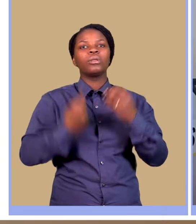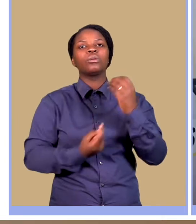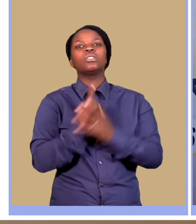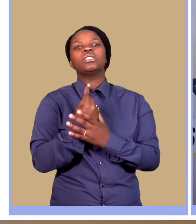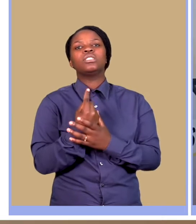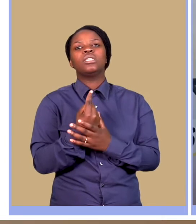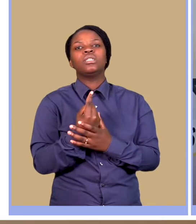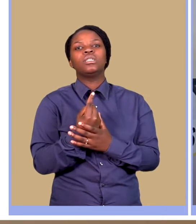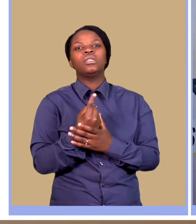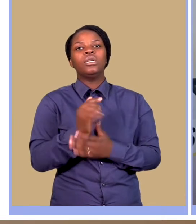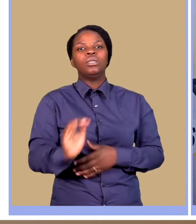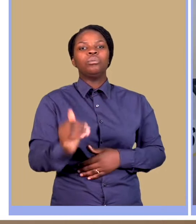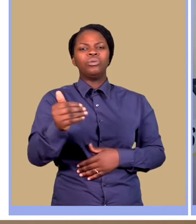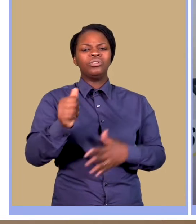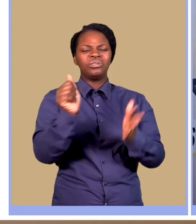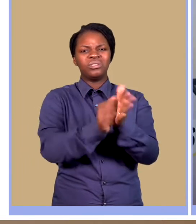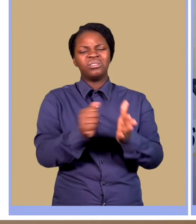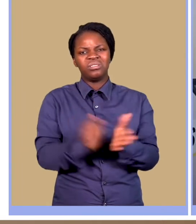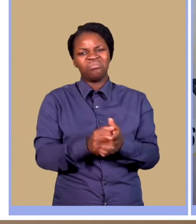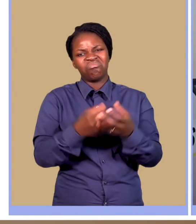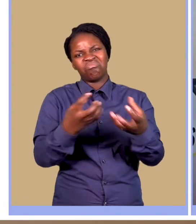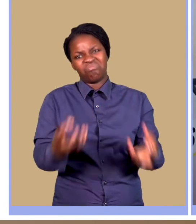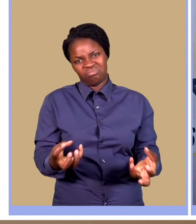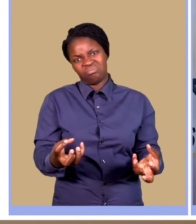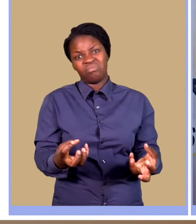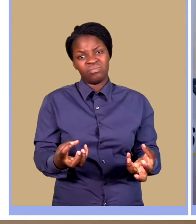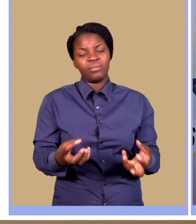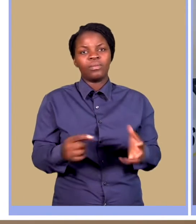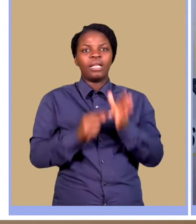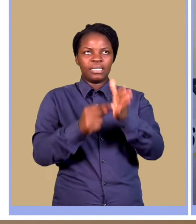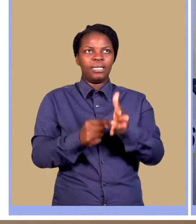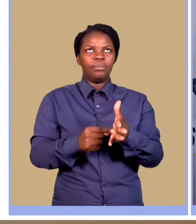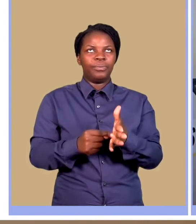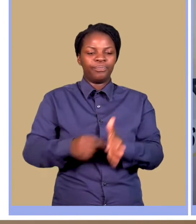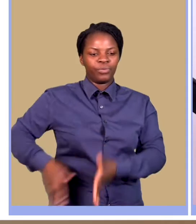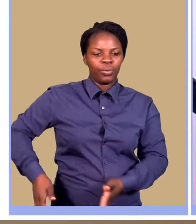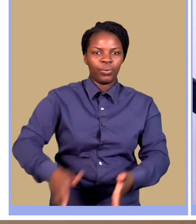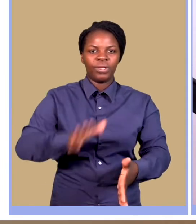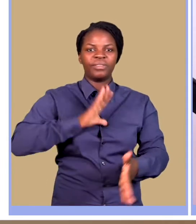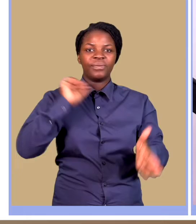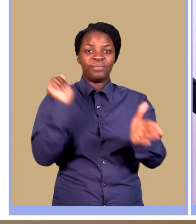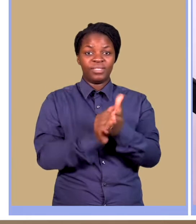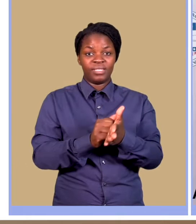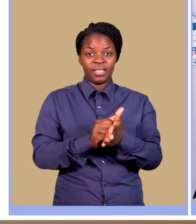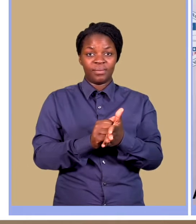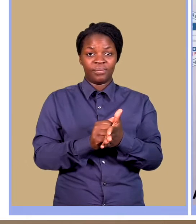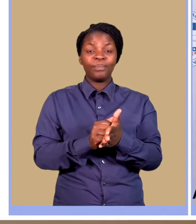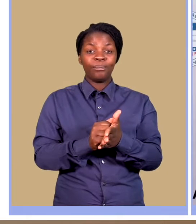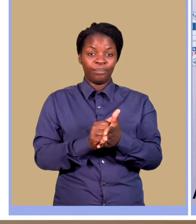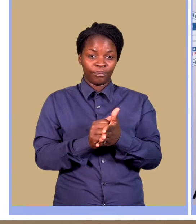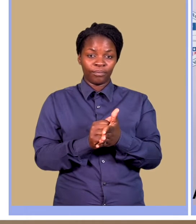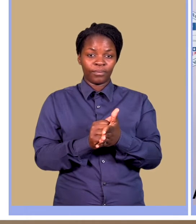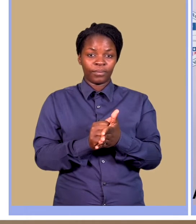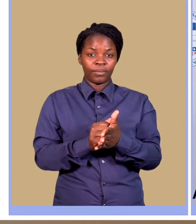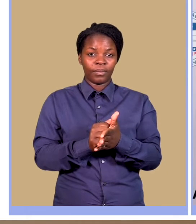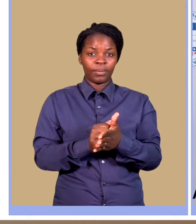tem um sinal na parede, ou seja, um sinal que foi tapado, de que aqui não se desvia, essa rota não é para desviar. Exatamente,